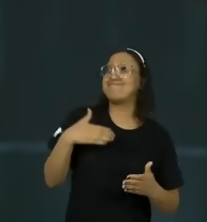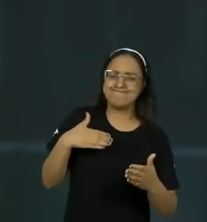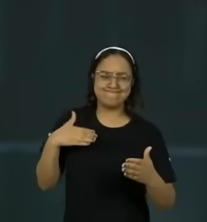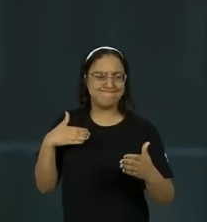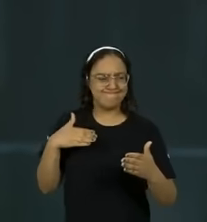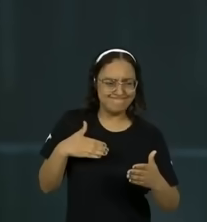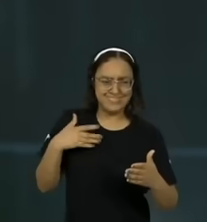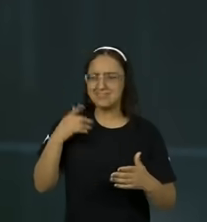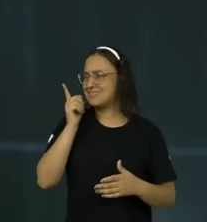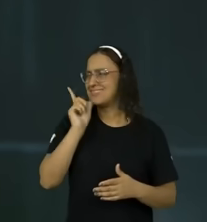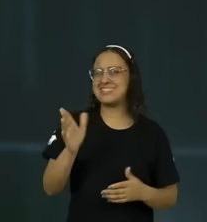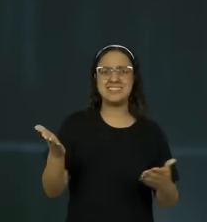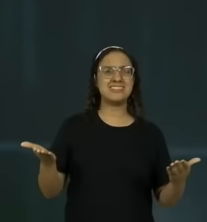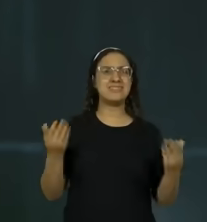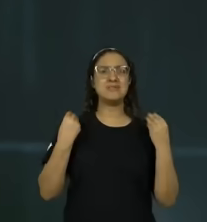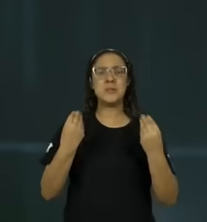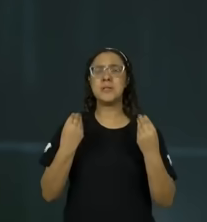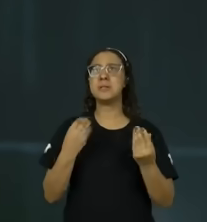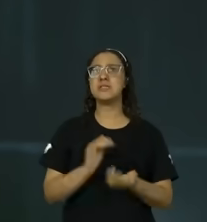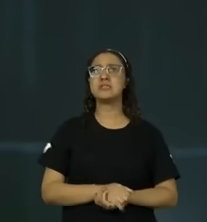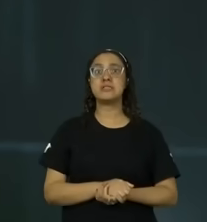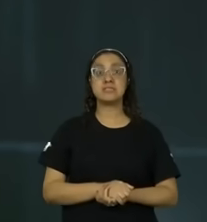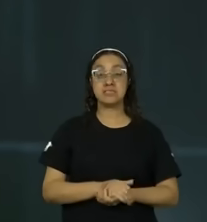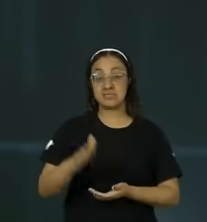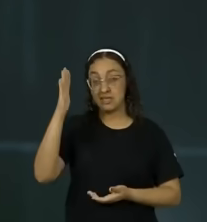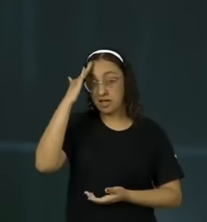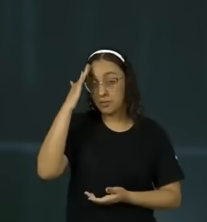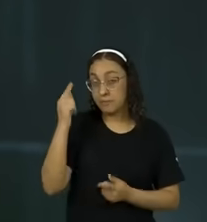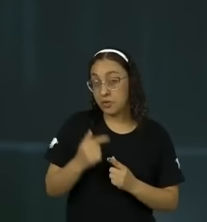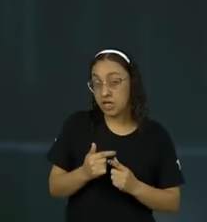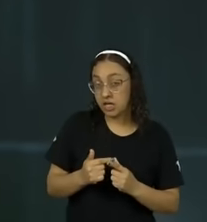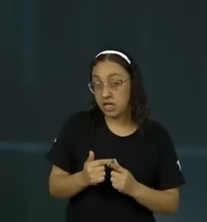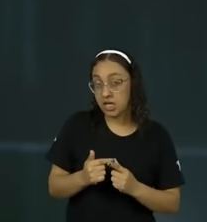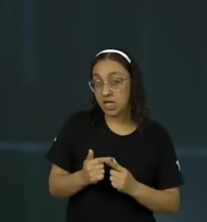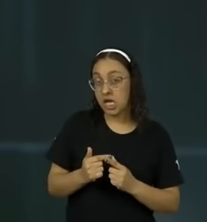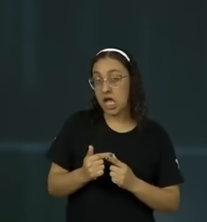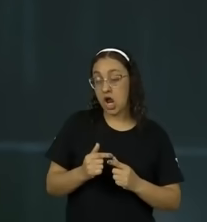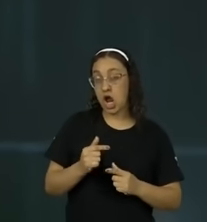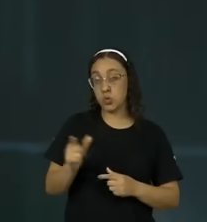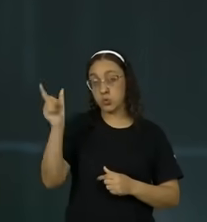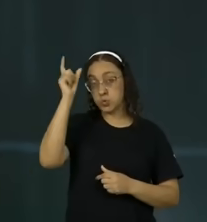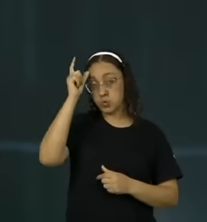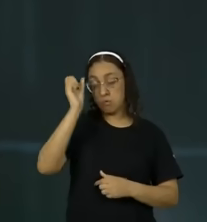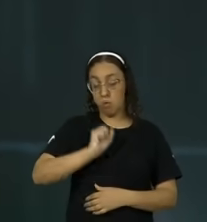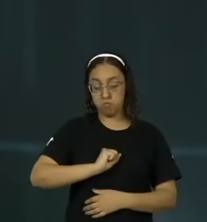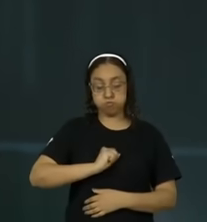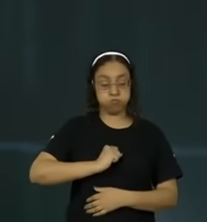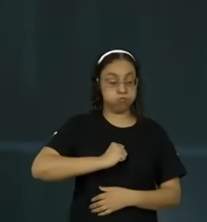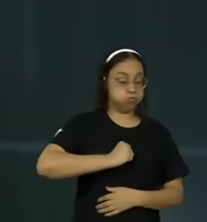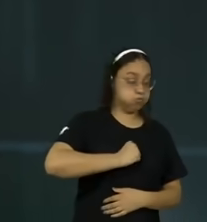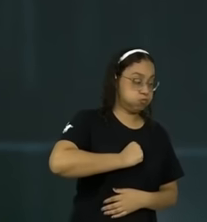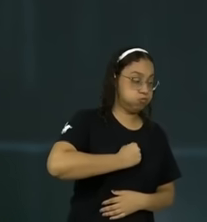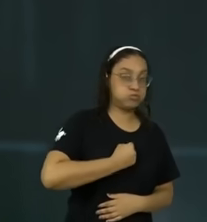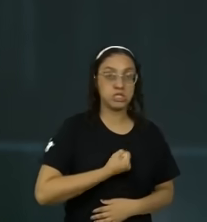uma capa? Não. O ódio do inimigo com José era porque ele era o queridinho de Jacó? Não. É porque José, dos 12, era o único que